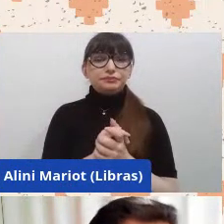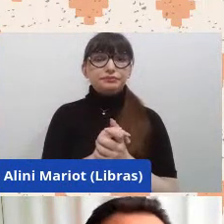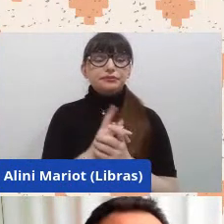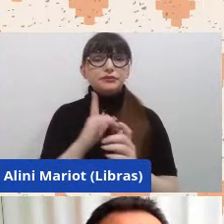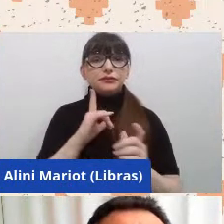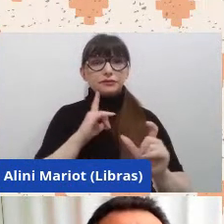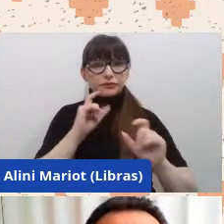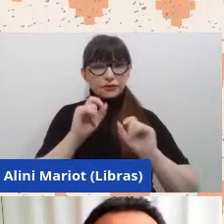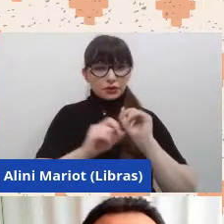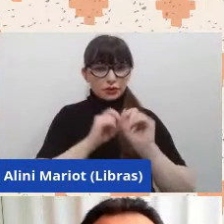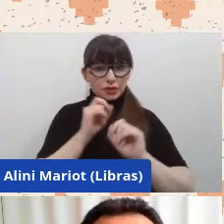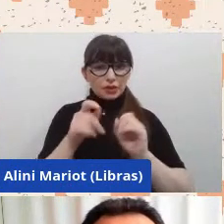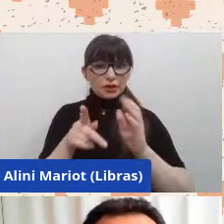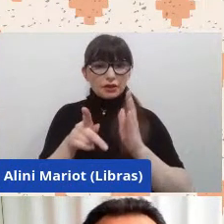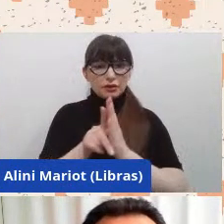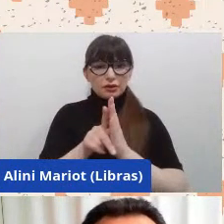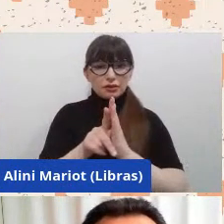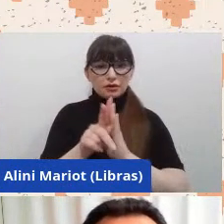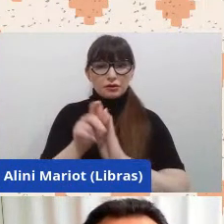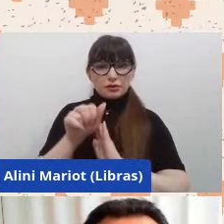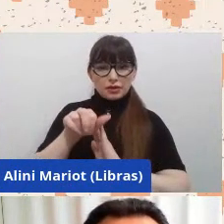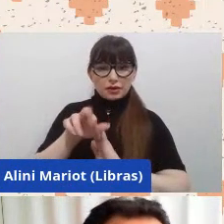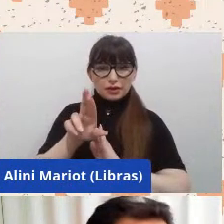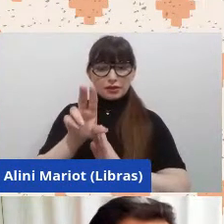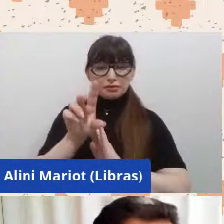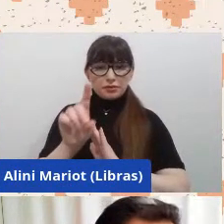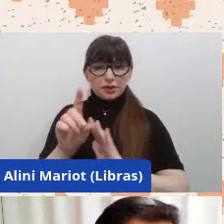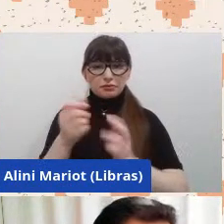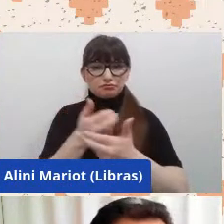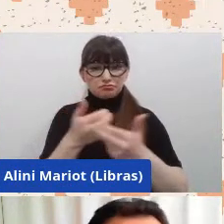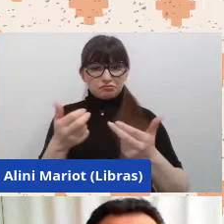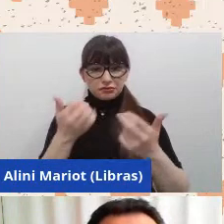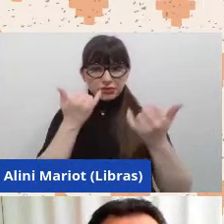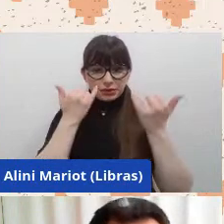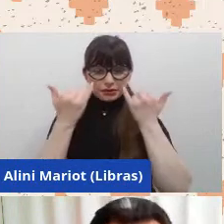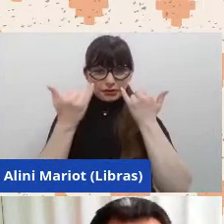no portal da ANPEd com várias informações.